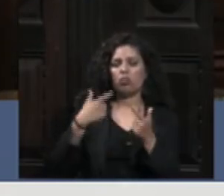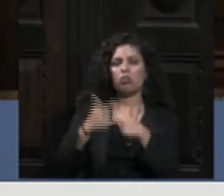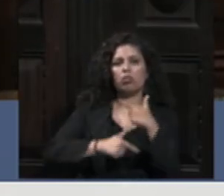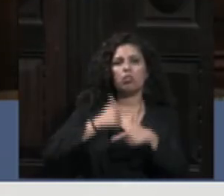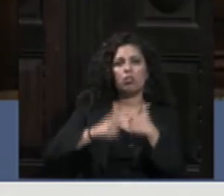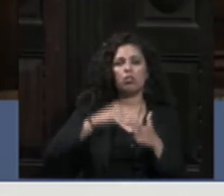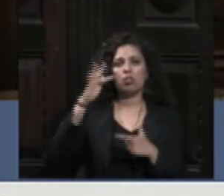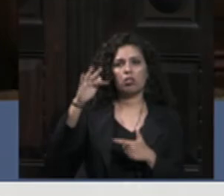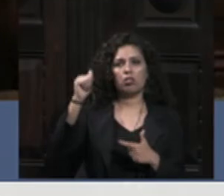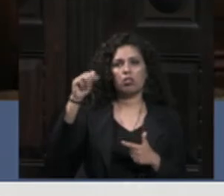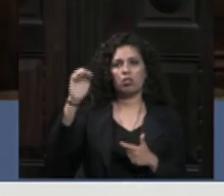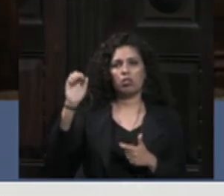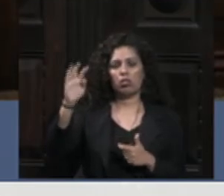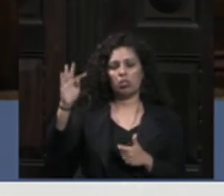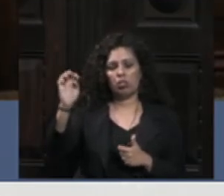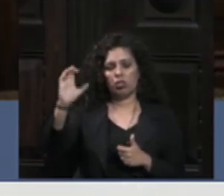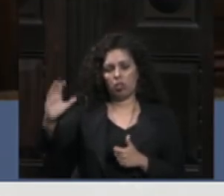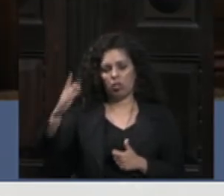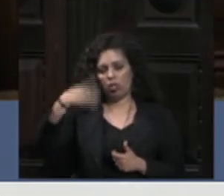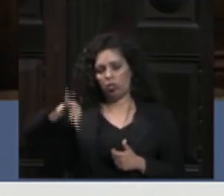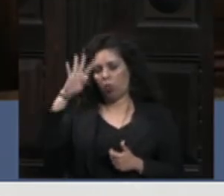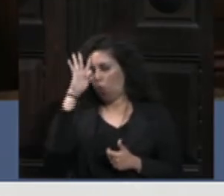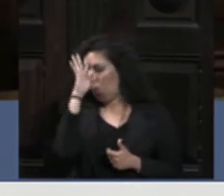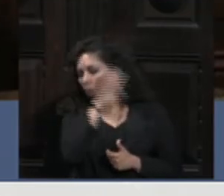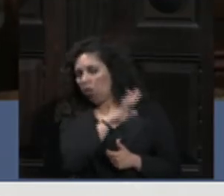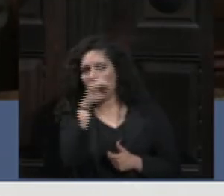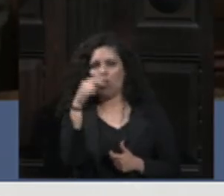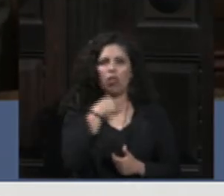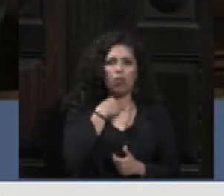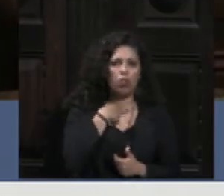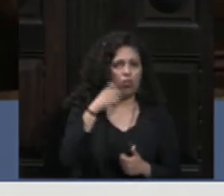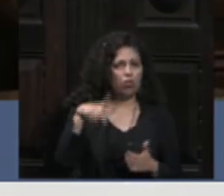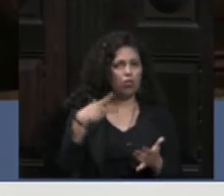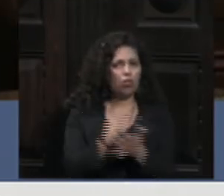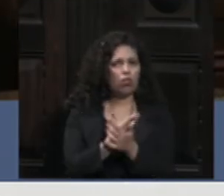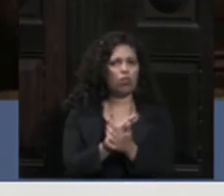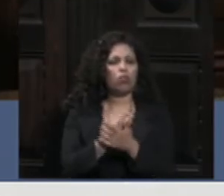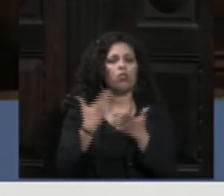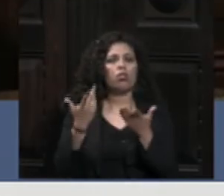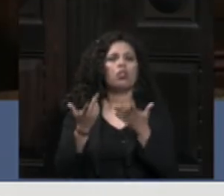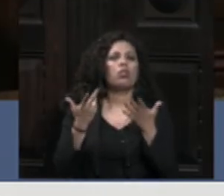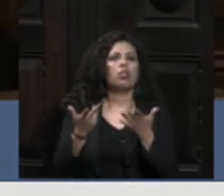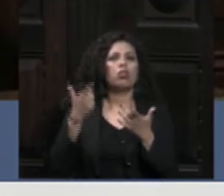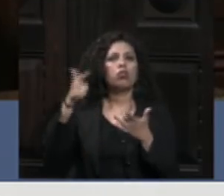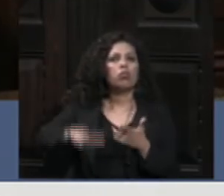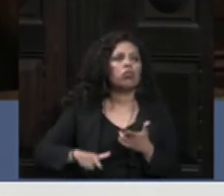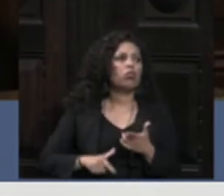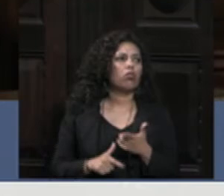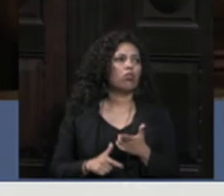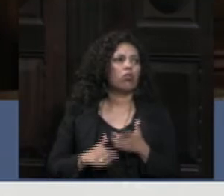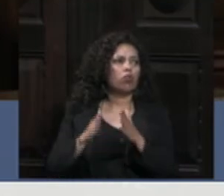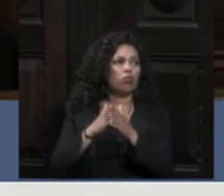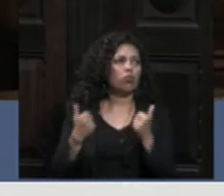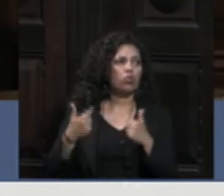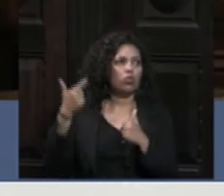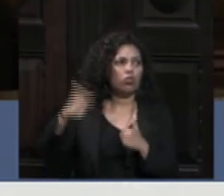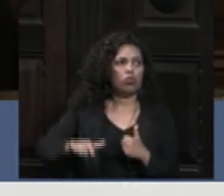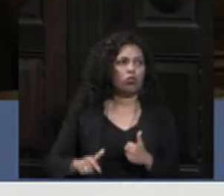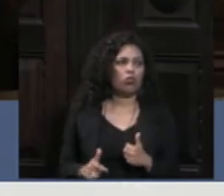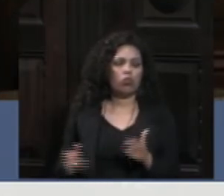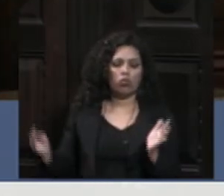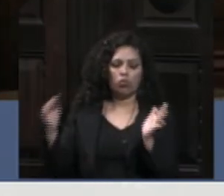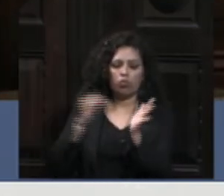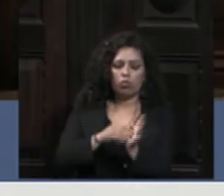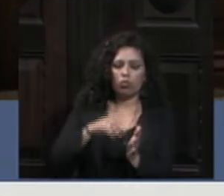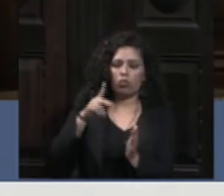enrolar aqueles temas que são prioritários e estratégicos para o Estado do Rio de Janeiro. Queremos, mais uma vez, e vamos pedir inclusão em pauta.